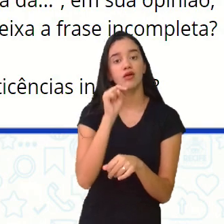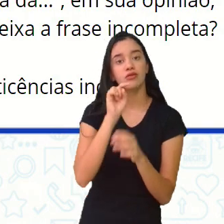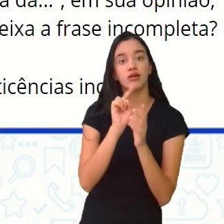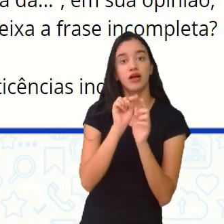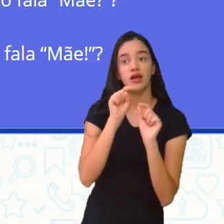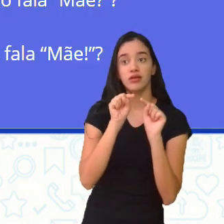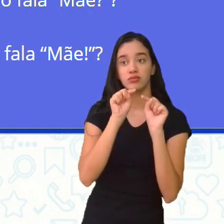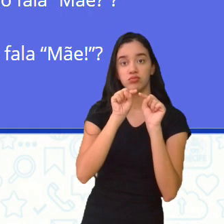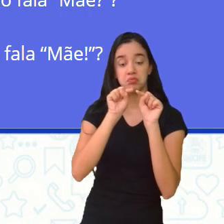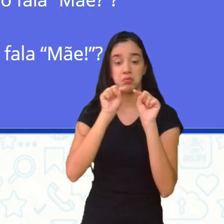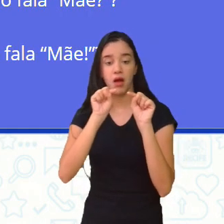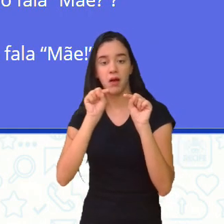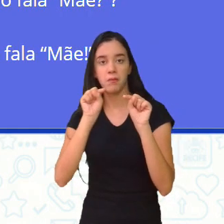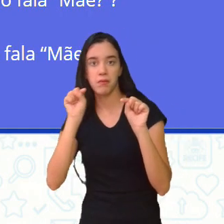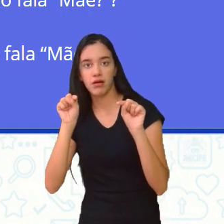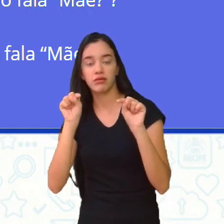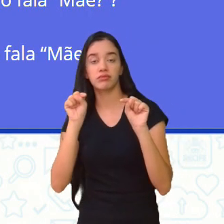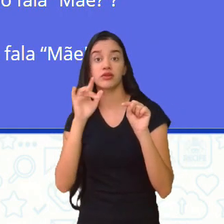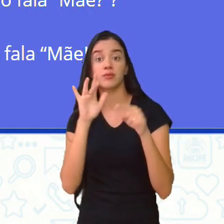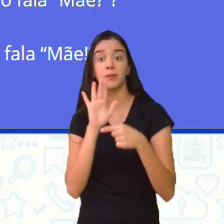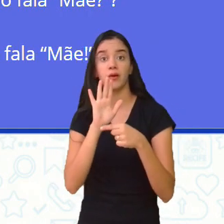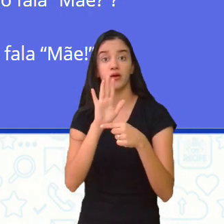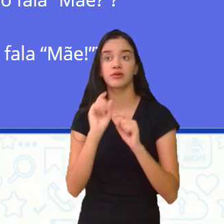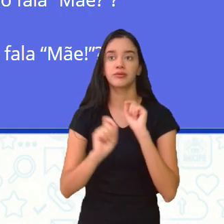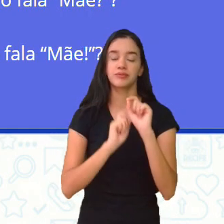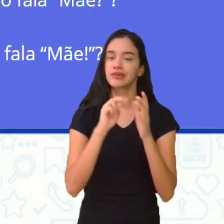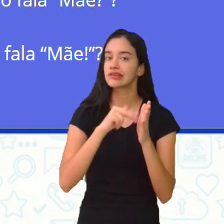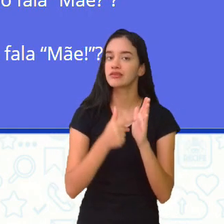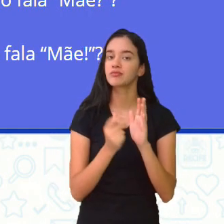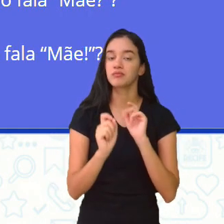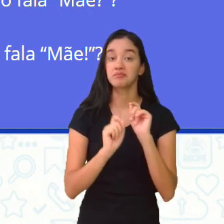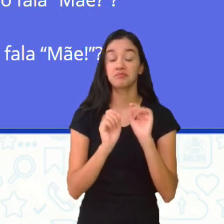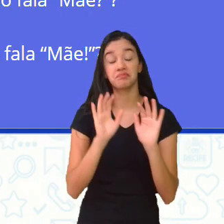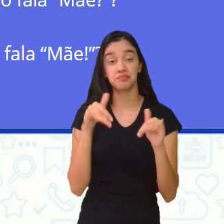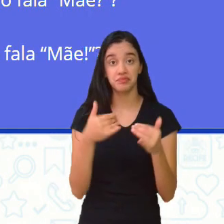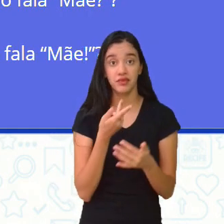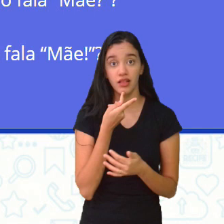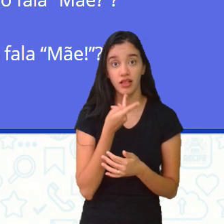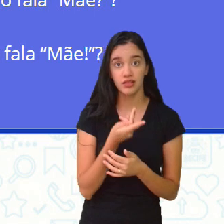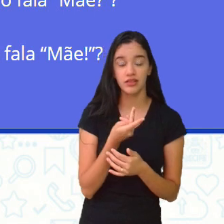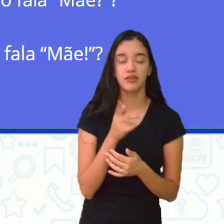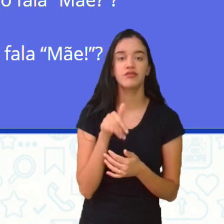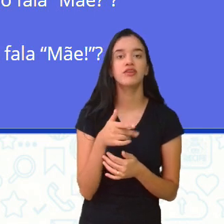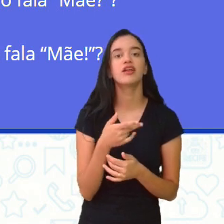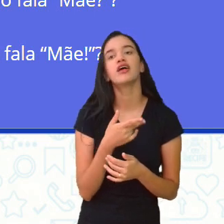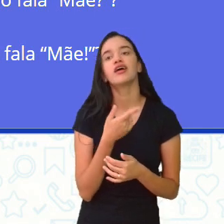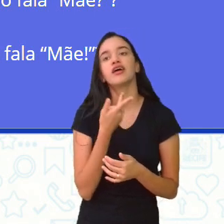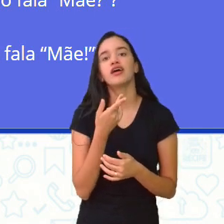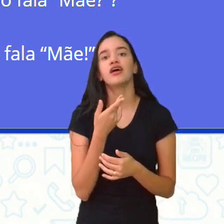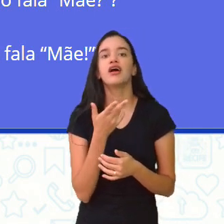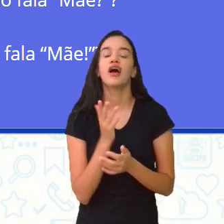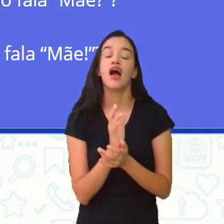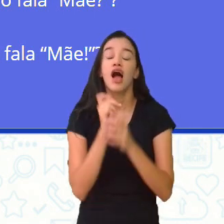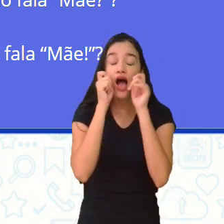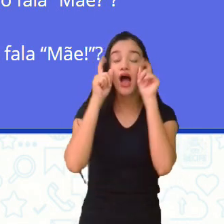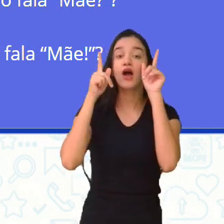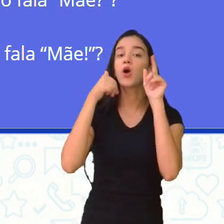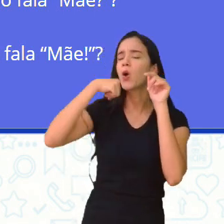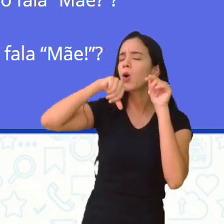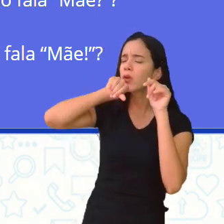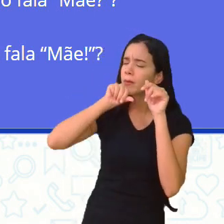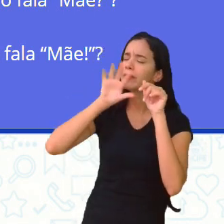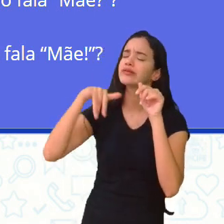aí? Então, vamos ver. Então, na fala, não é, quando ela diz assim, acorda, mãe,